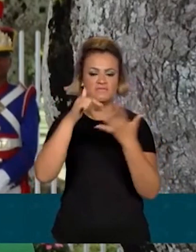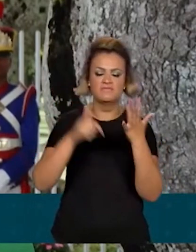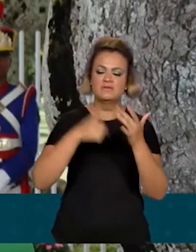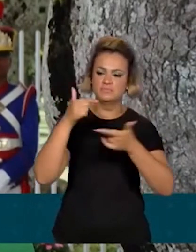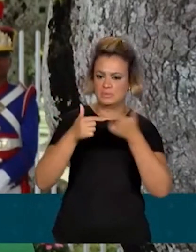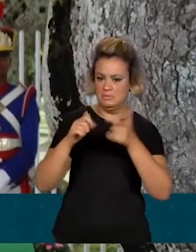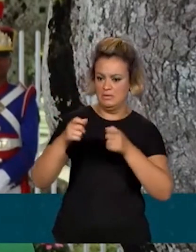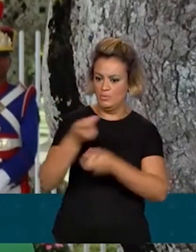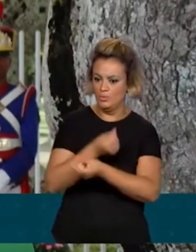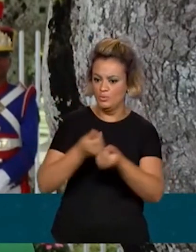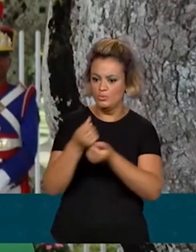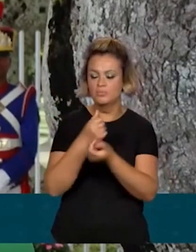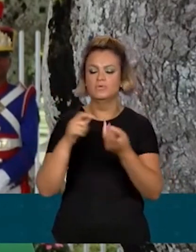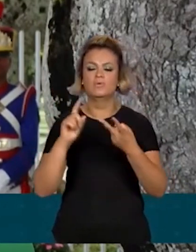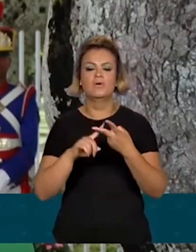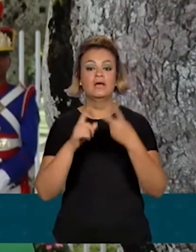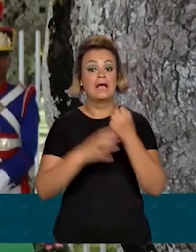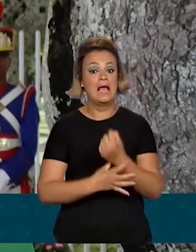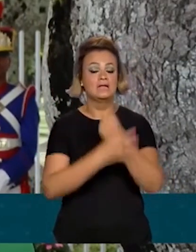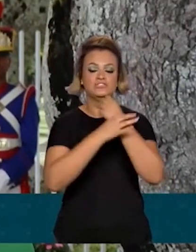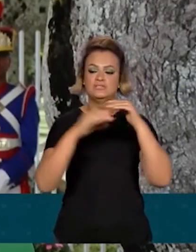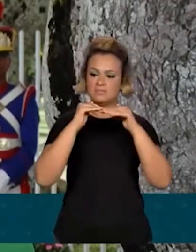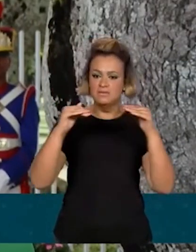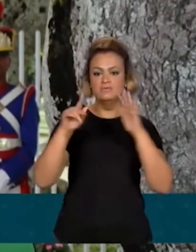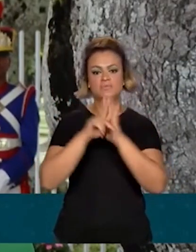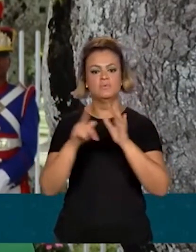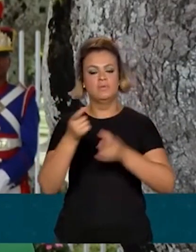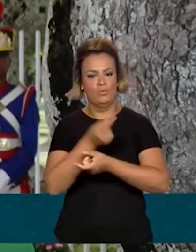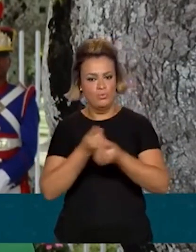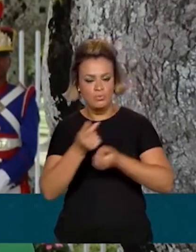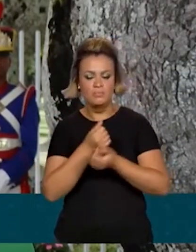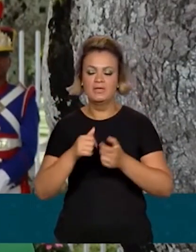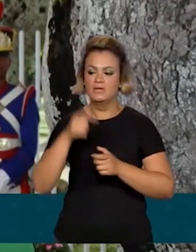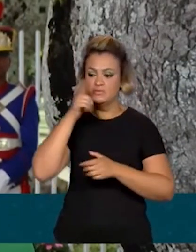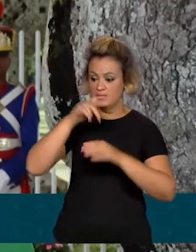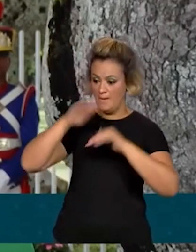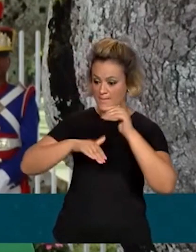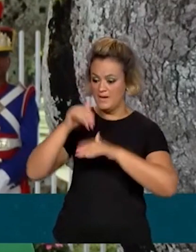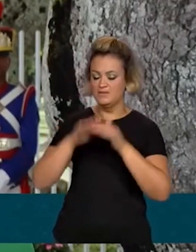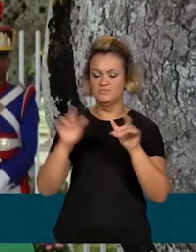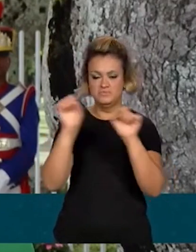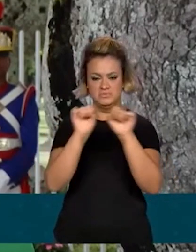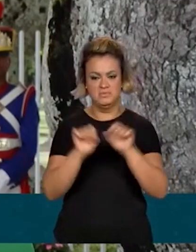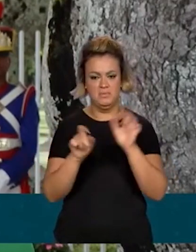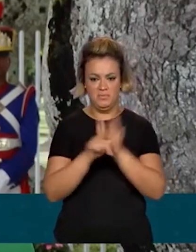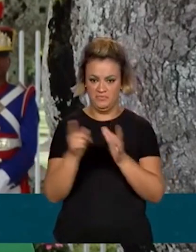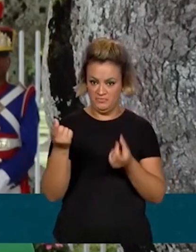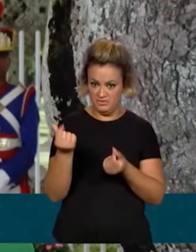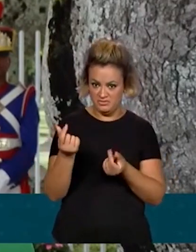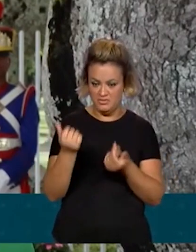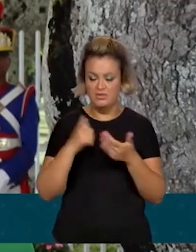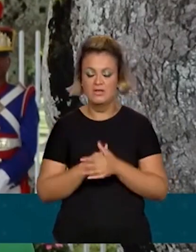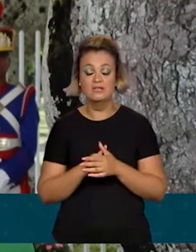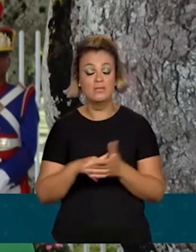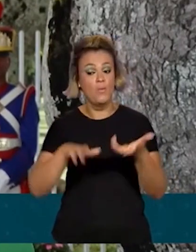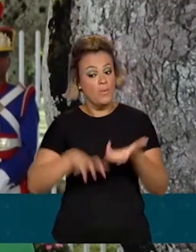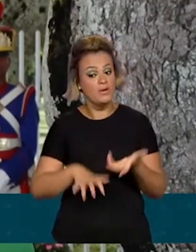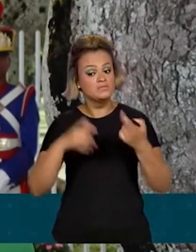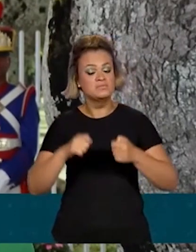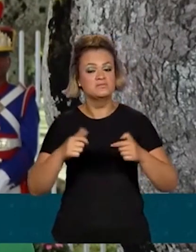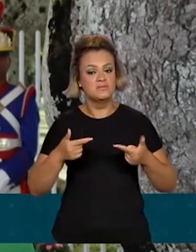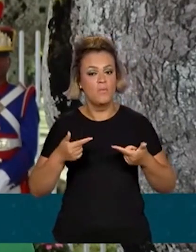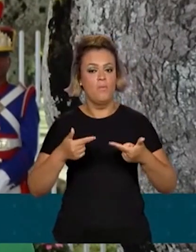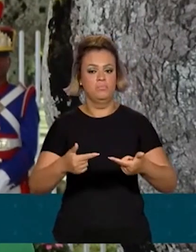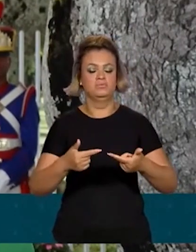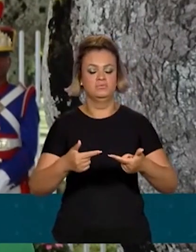de atividade econômica é garantida a estabilidade econômica e a efetividade sistema financeiro Então que o congresso tem uma postura cada vez mais